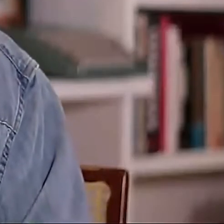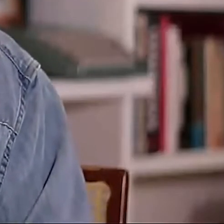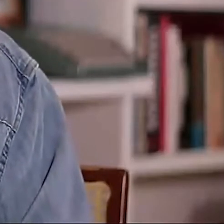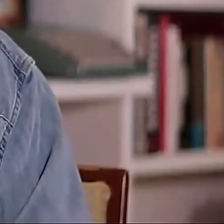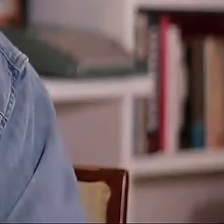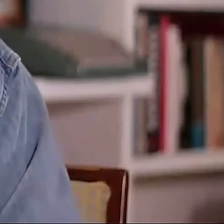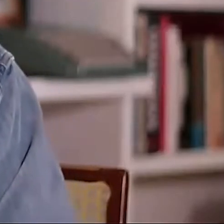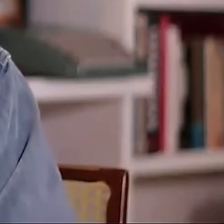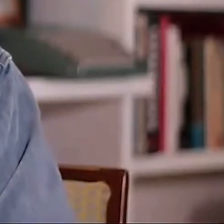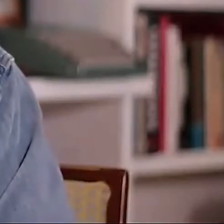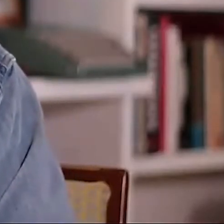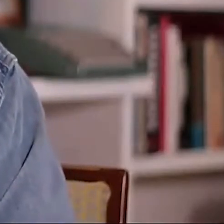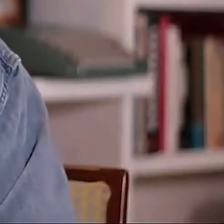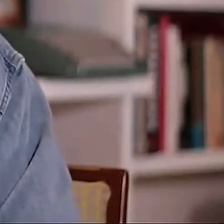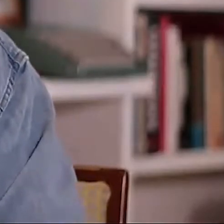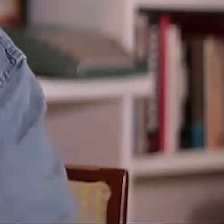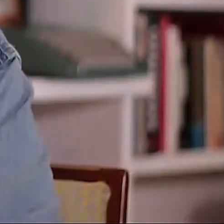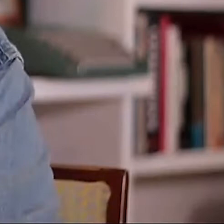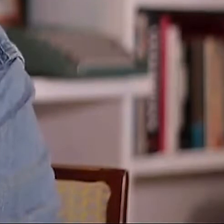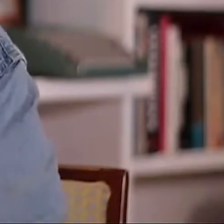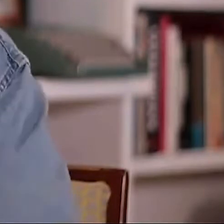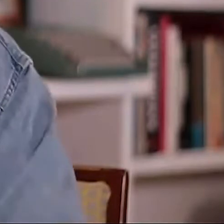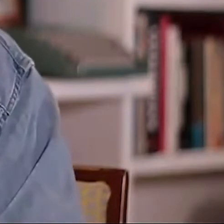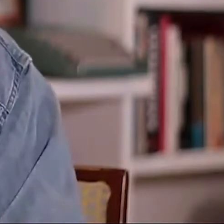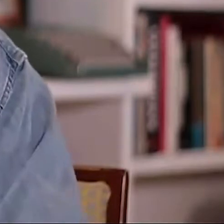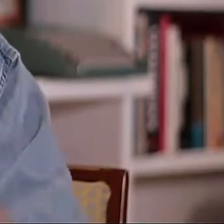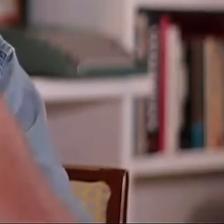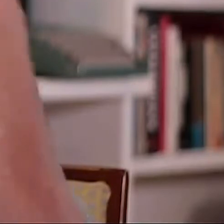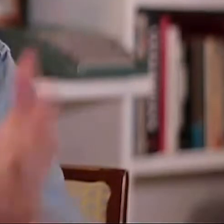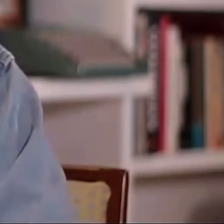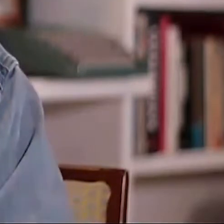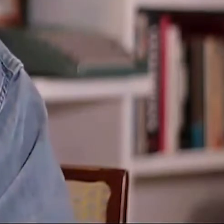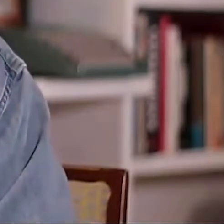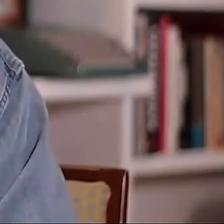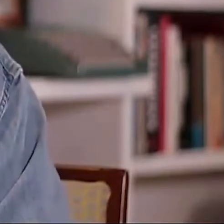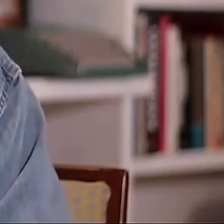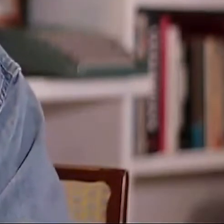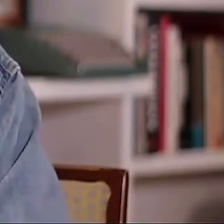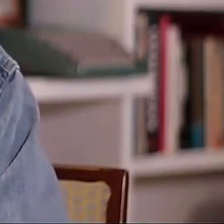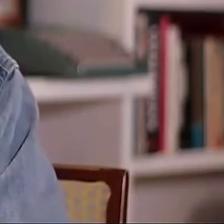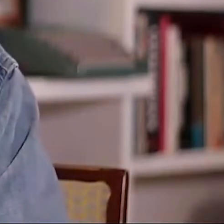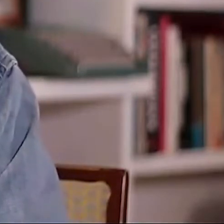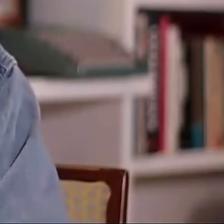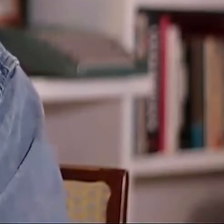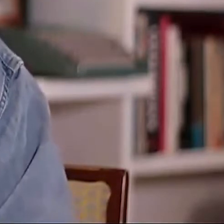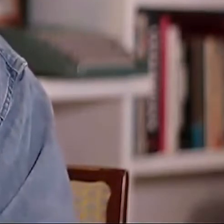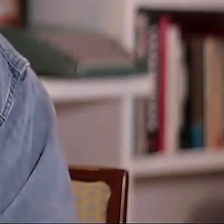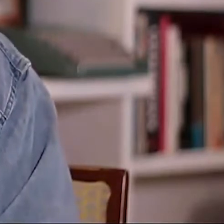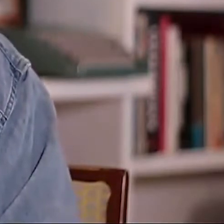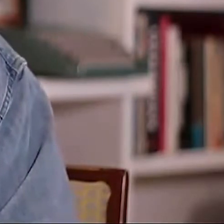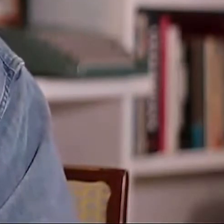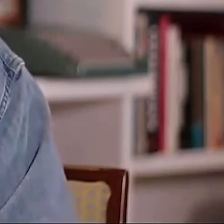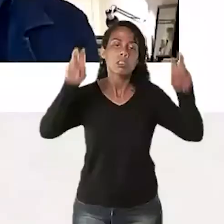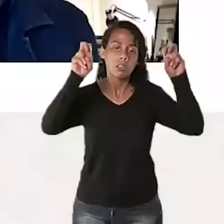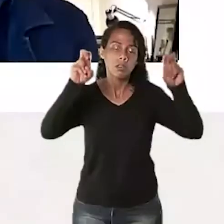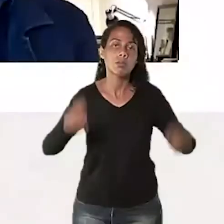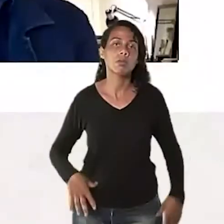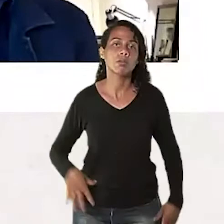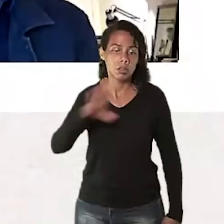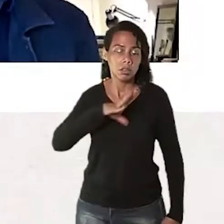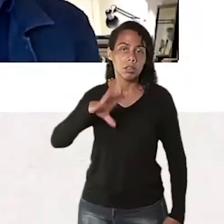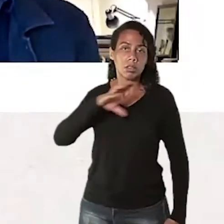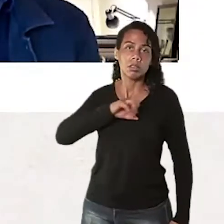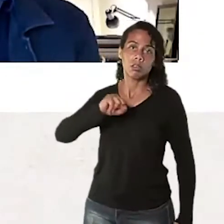eu falo da minha parte, né, que também tem um programa de rádio diário, e estou sempre escrevendo sobre o livro, que é o seguinte: hoje eu recebo um volume